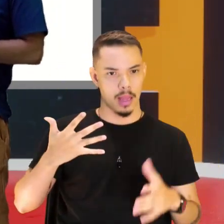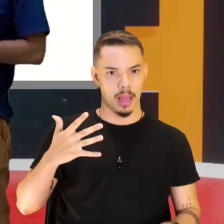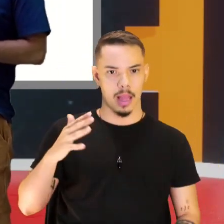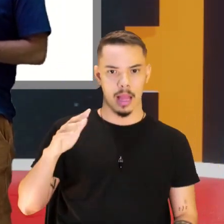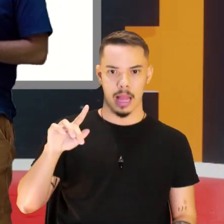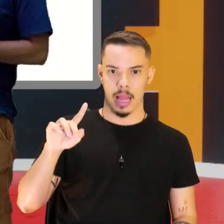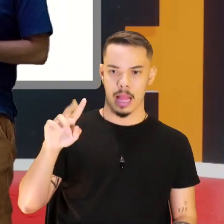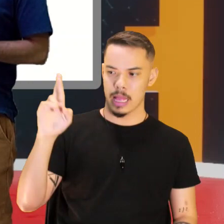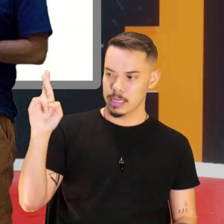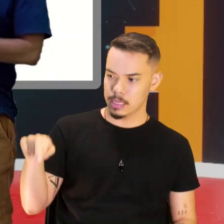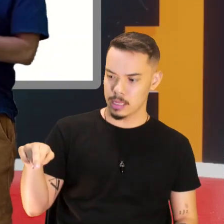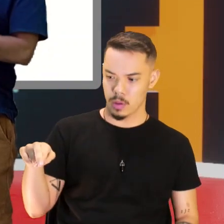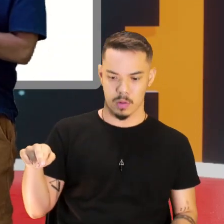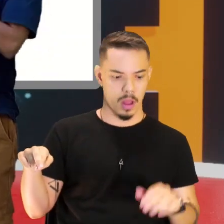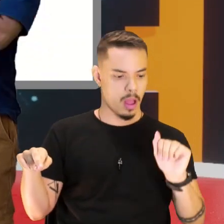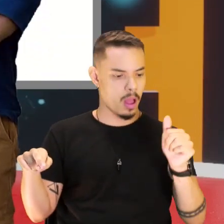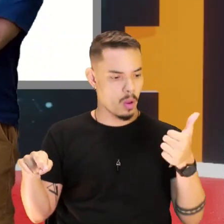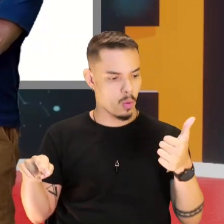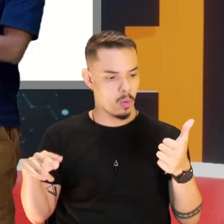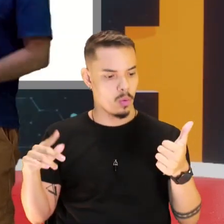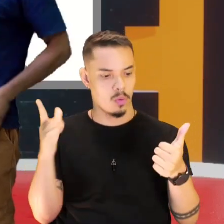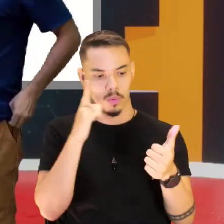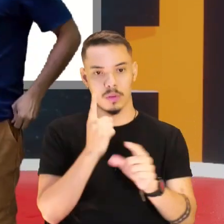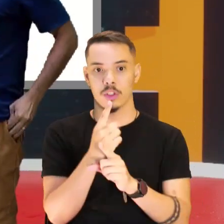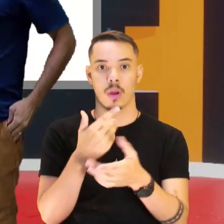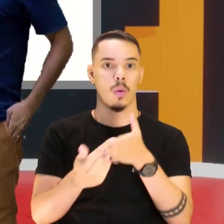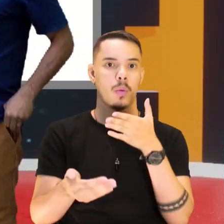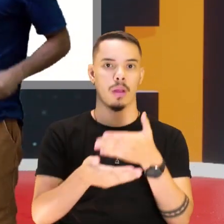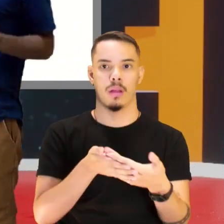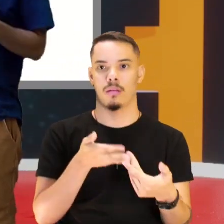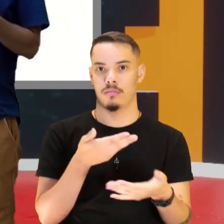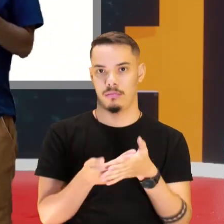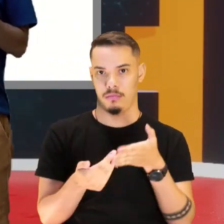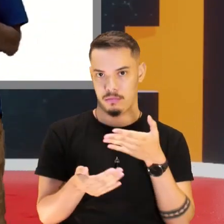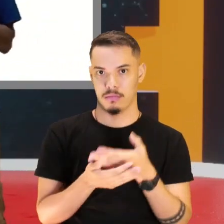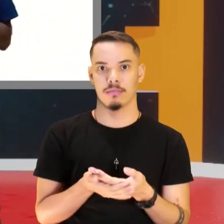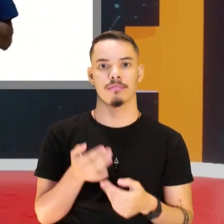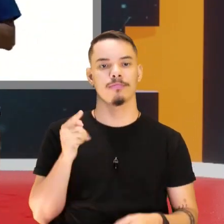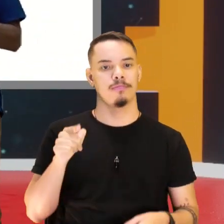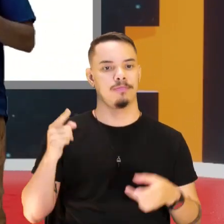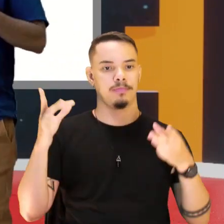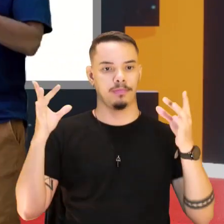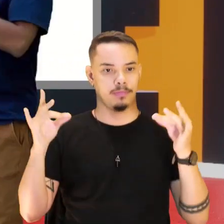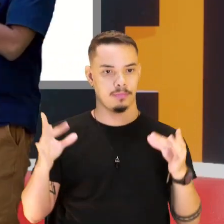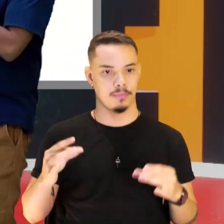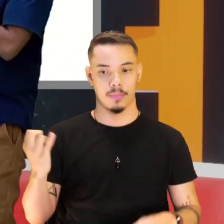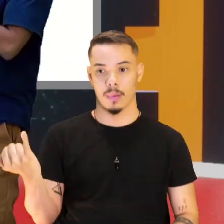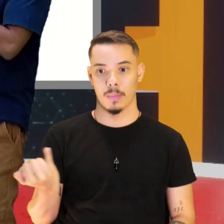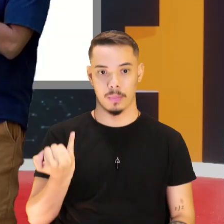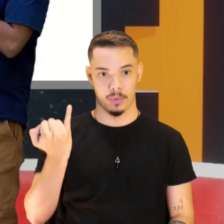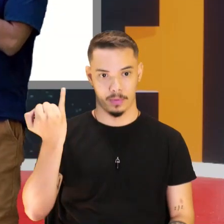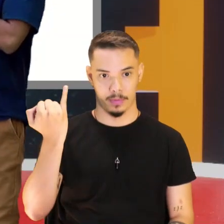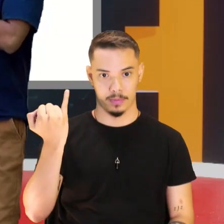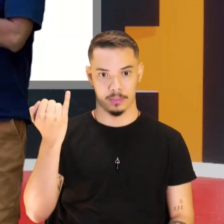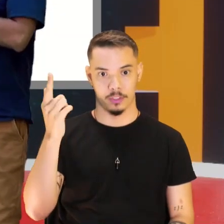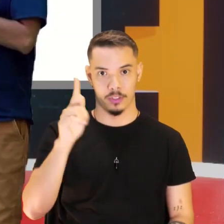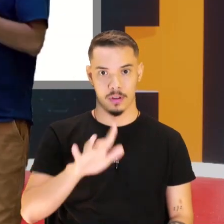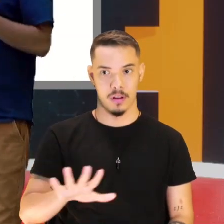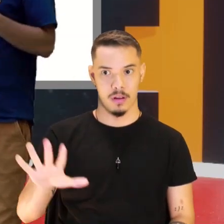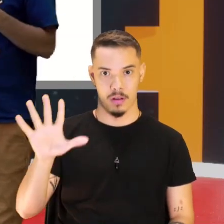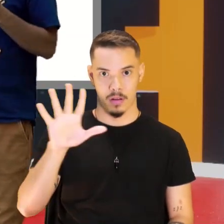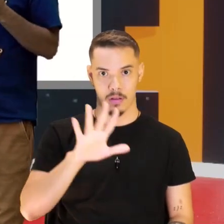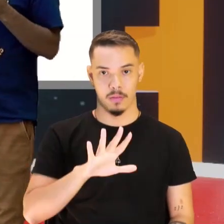tendo o A1, eu consigo achar o termo que eu quiser. É esse o detalhe importante do termo geral. Com o